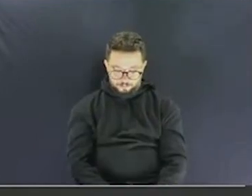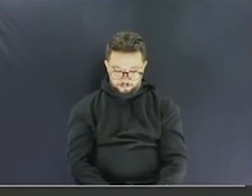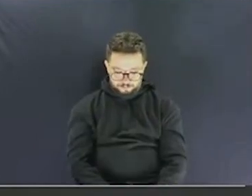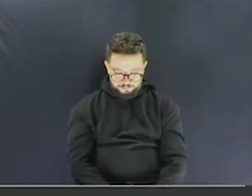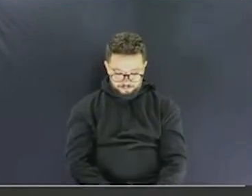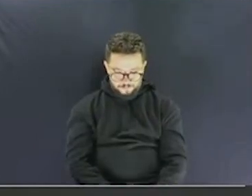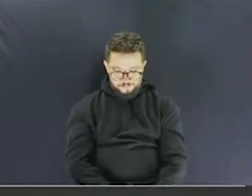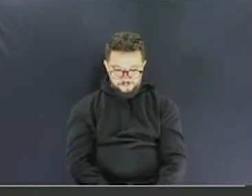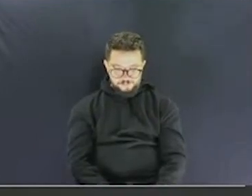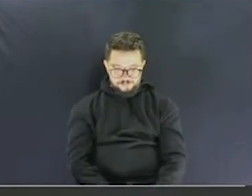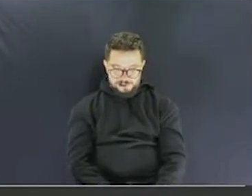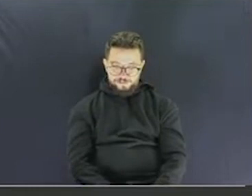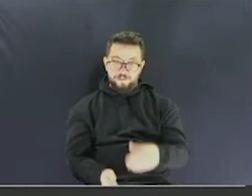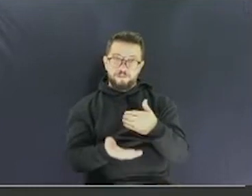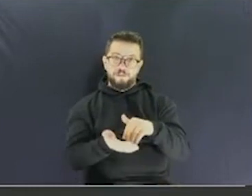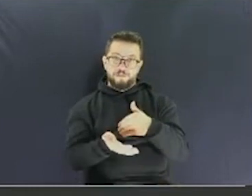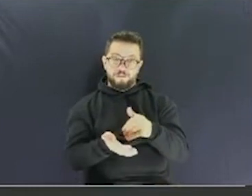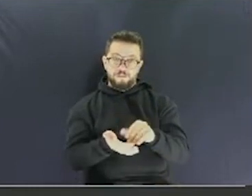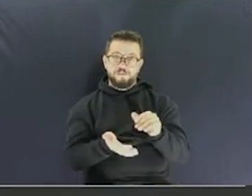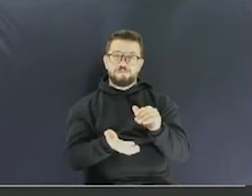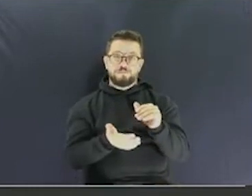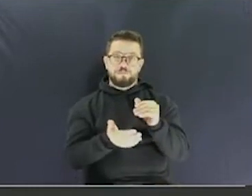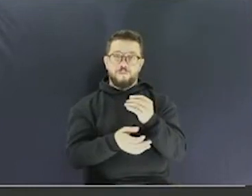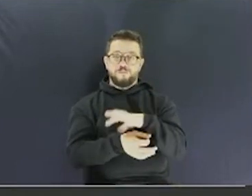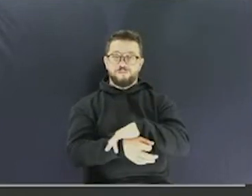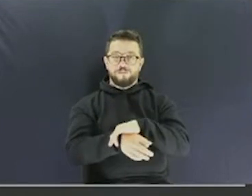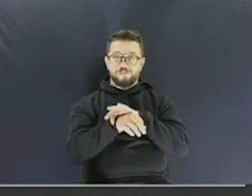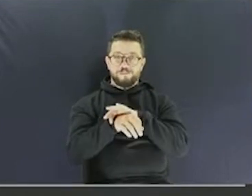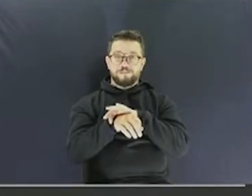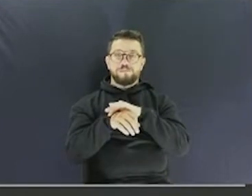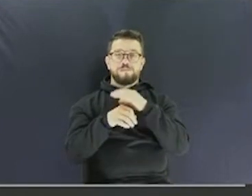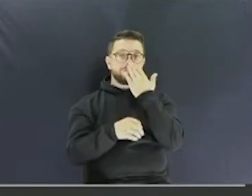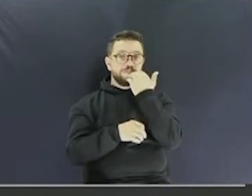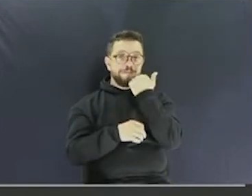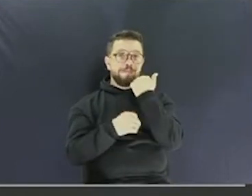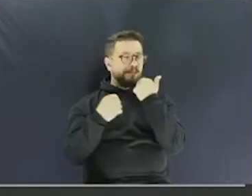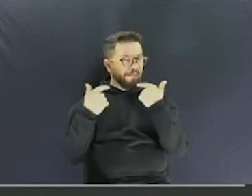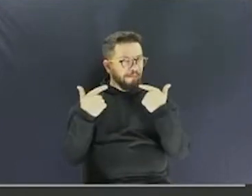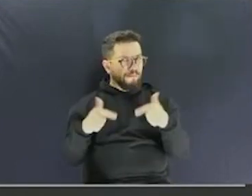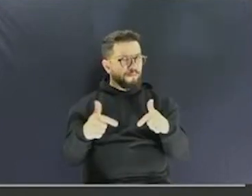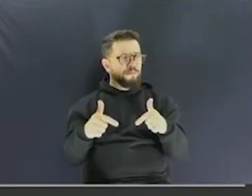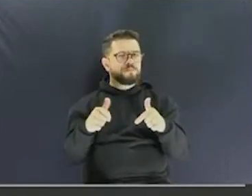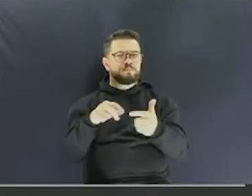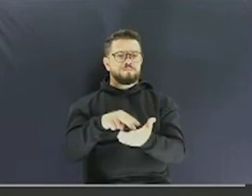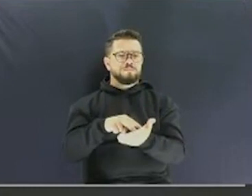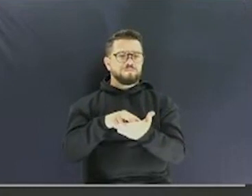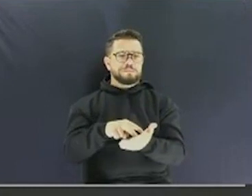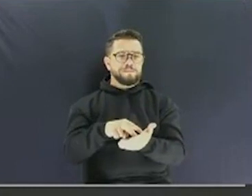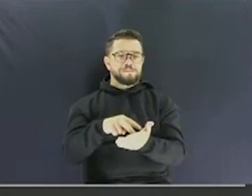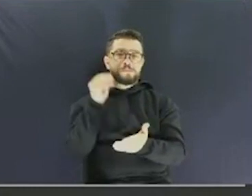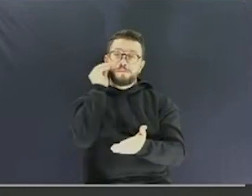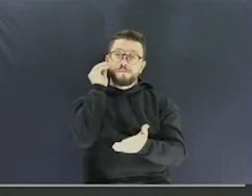Nutricional trabalhando firme aí para a gente conseguir deixar a legislação e até o formato dessa compra mais fácil para